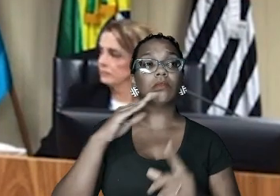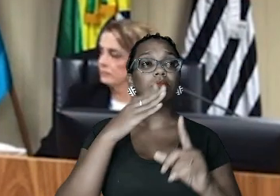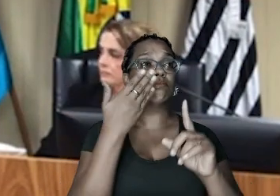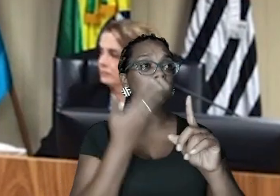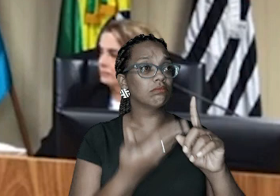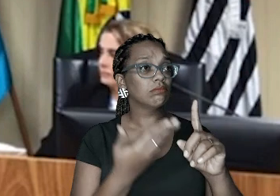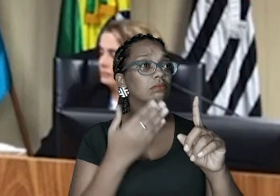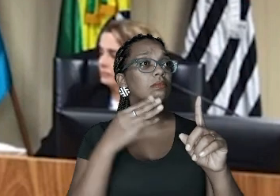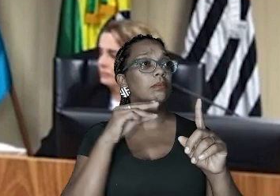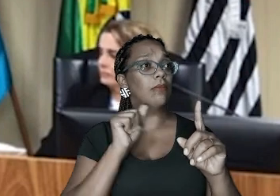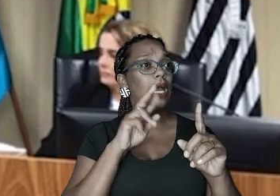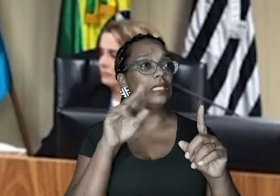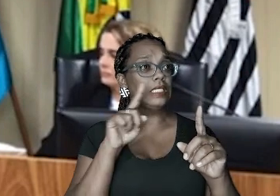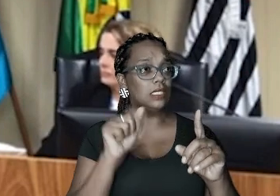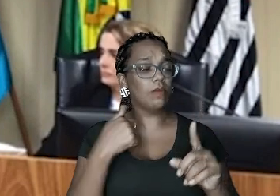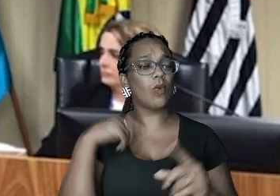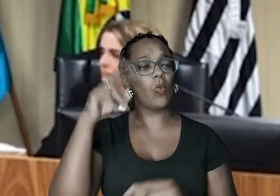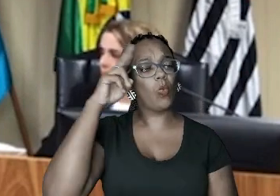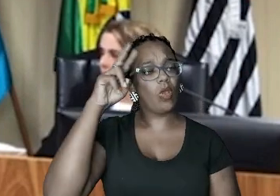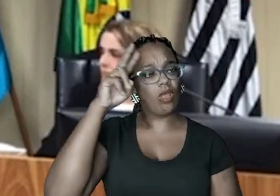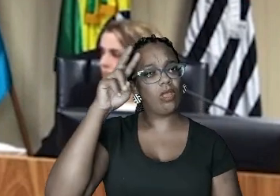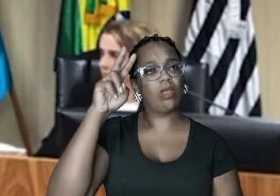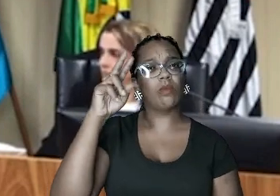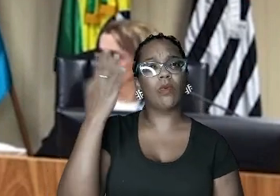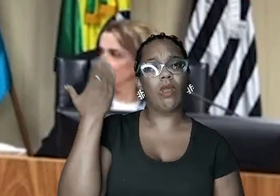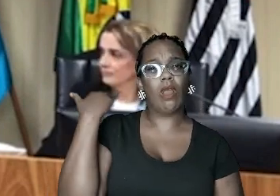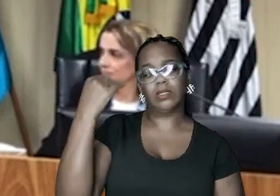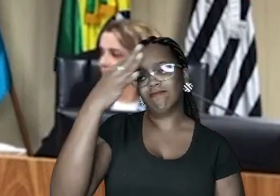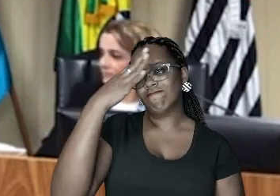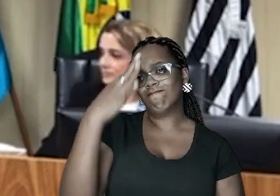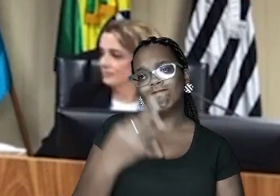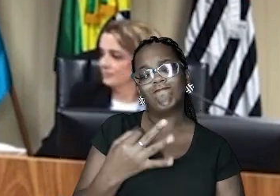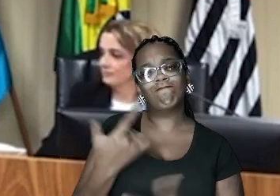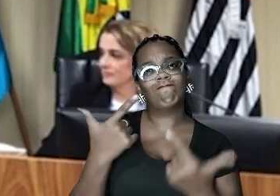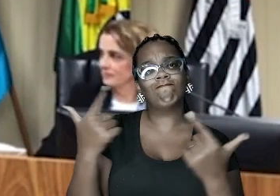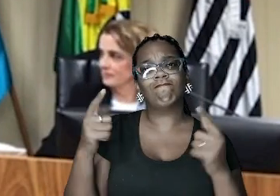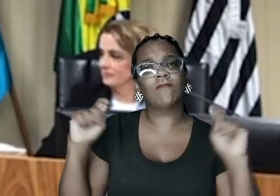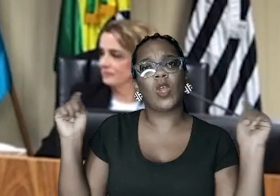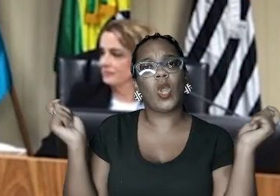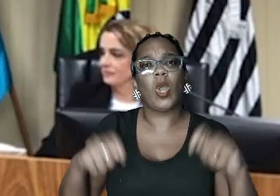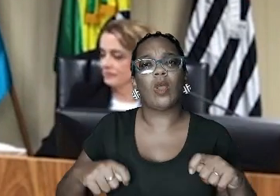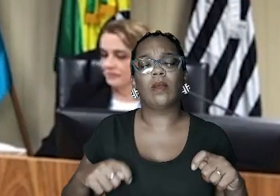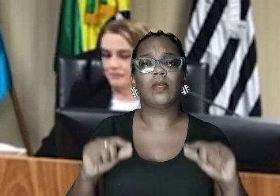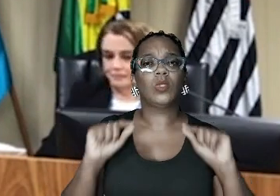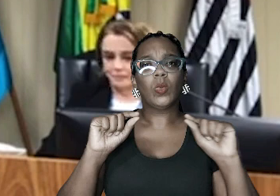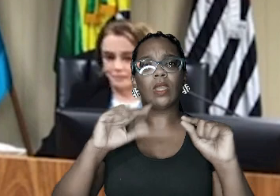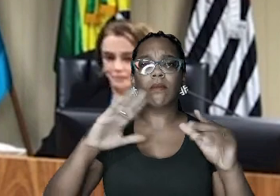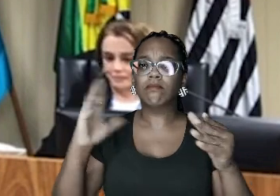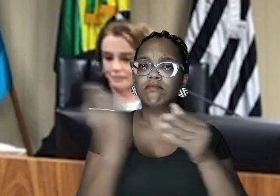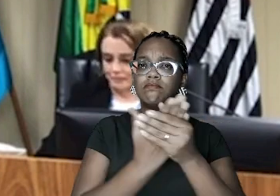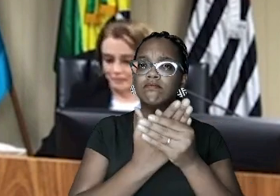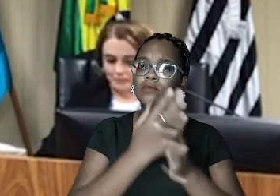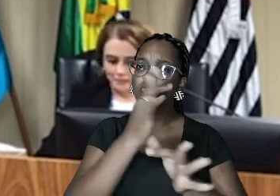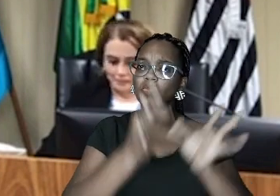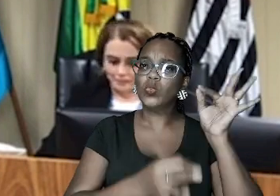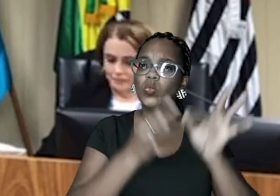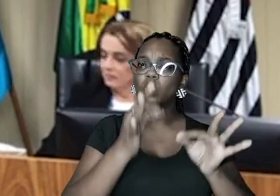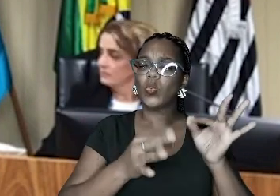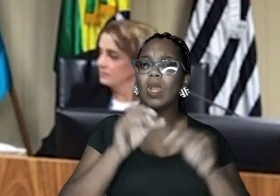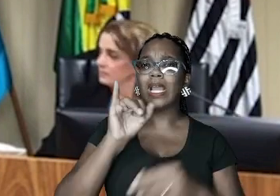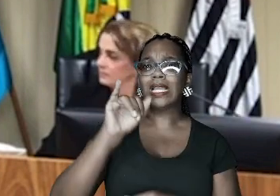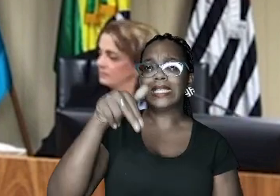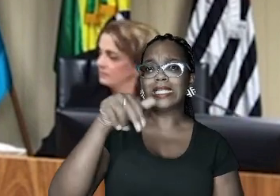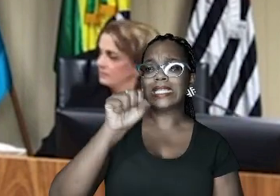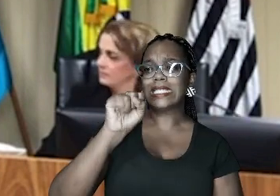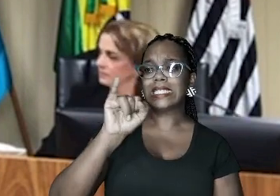existia efetivamente uma compreensão sobre a competência para processar e julgar O Delito de inside e aliás